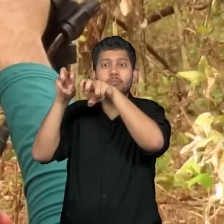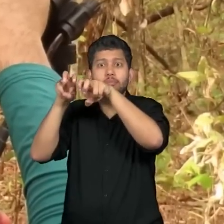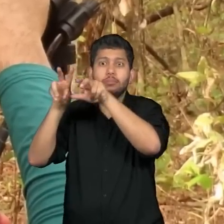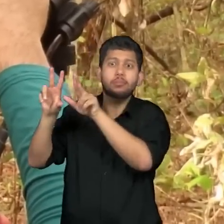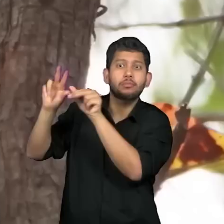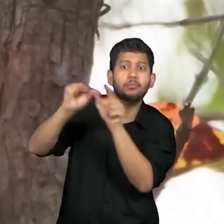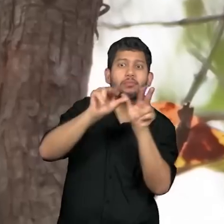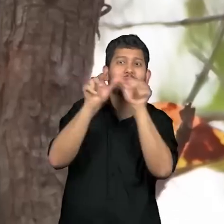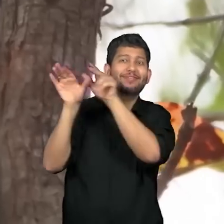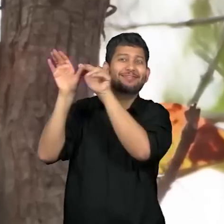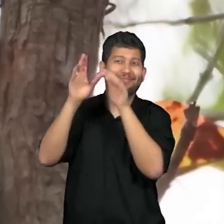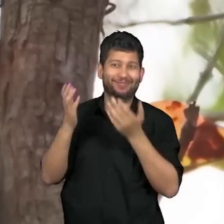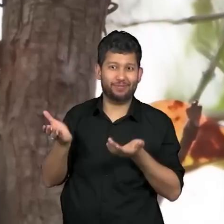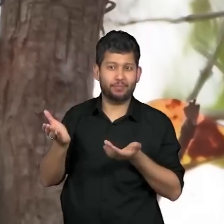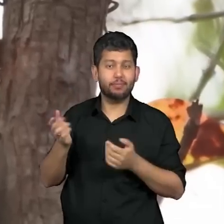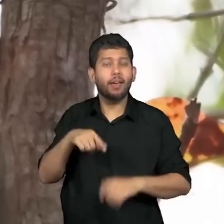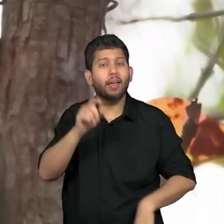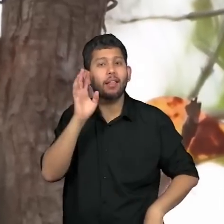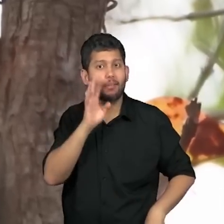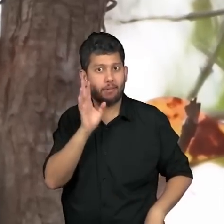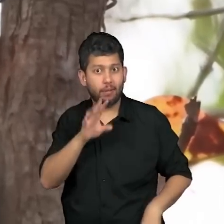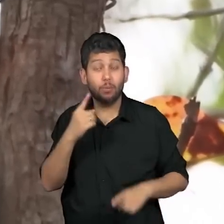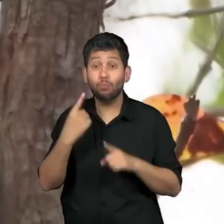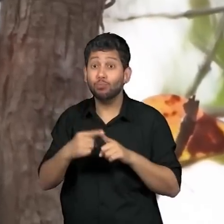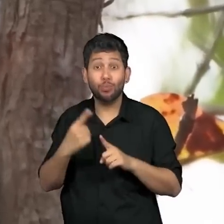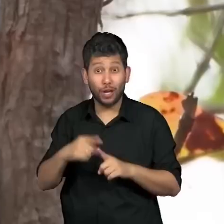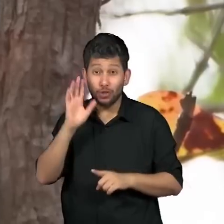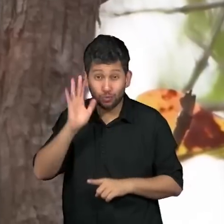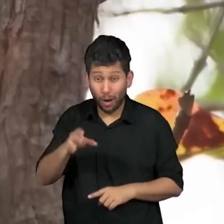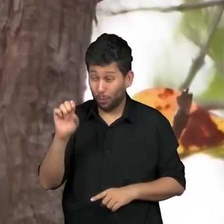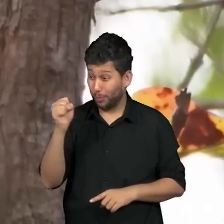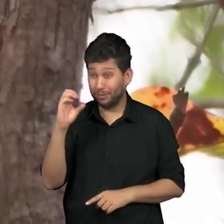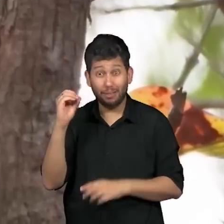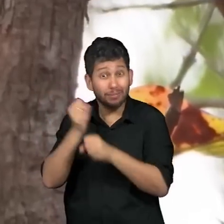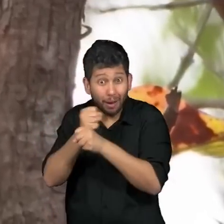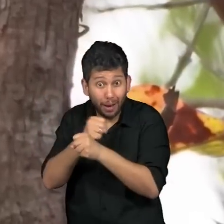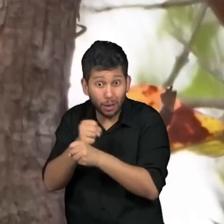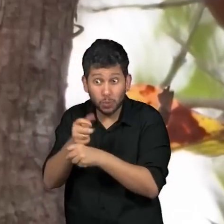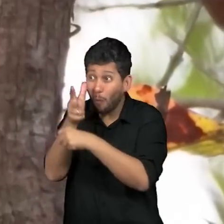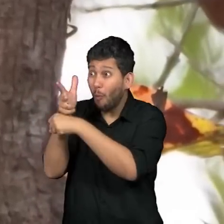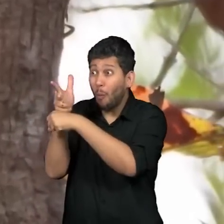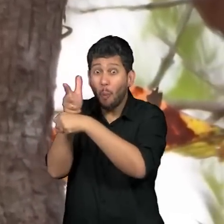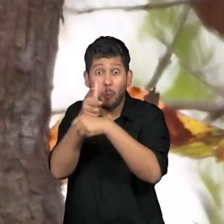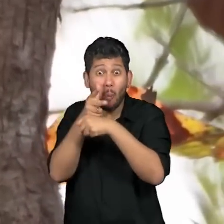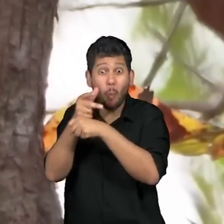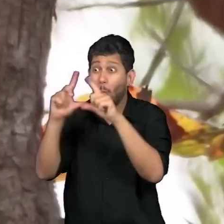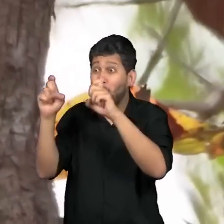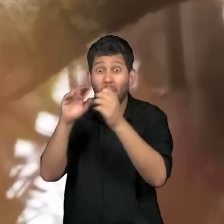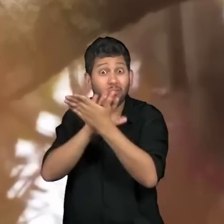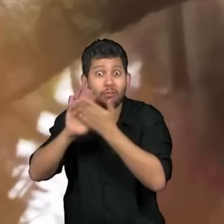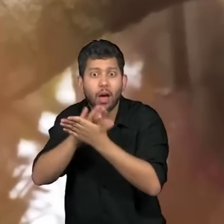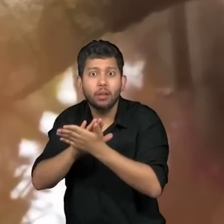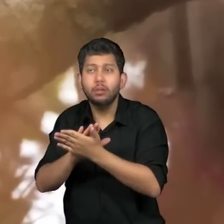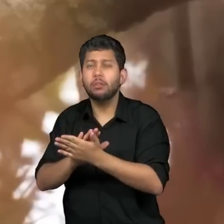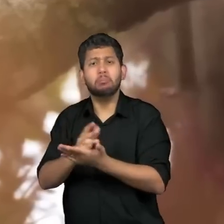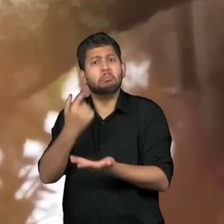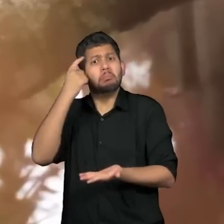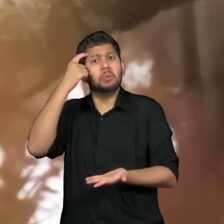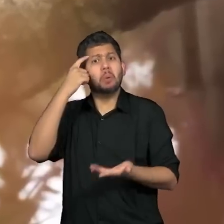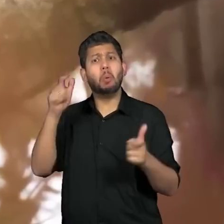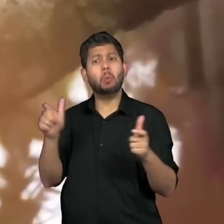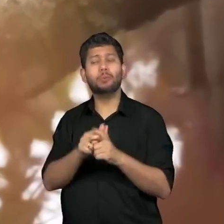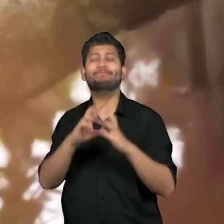O que eu acho impressionante é que esse pica-pau ficou mais de 80 anos sem ser encontrado na natureza pelos cientistas. Muitos